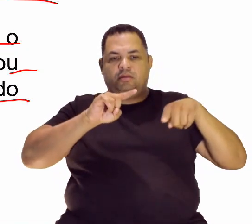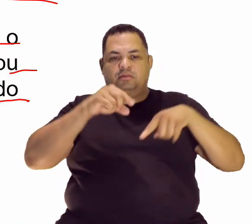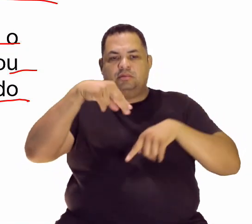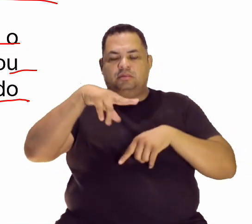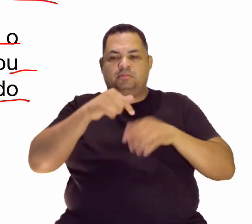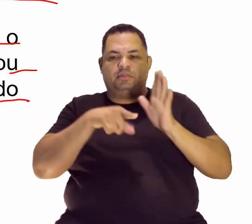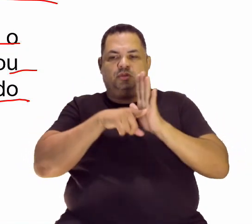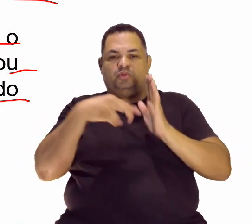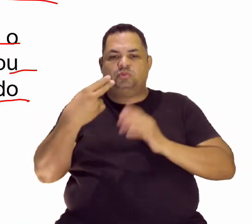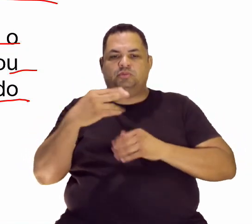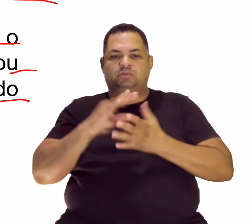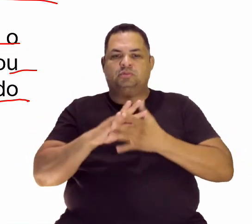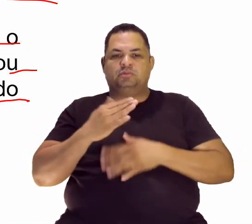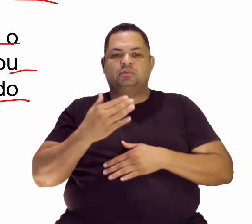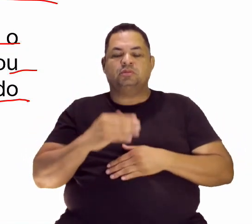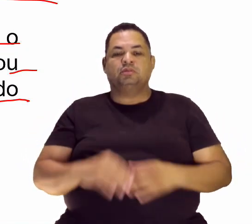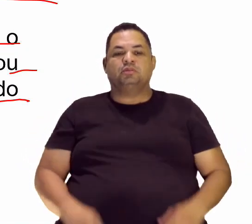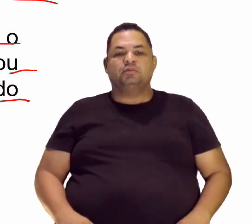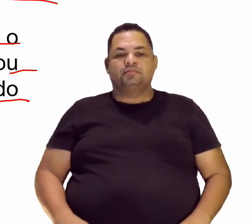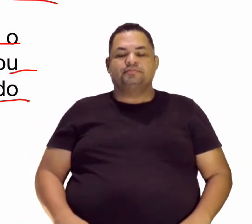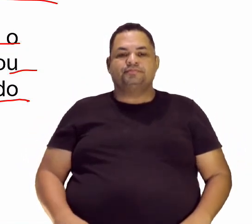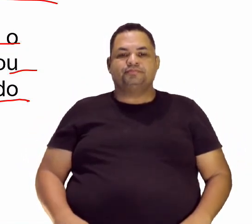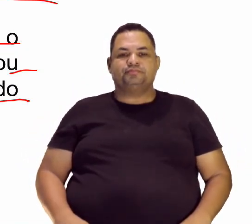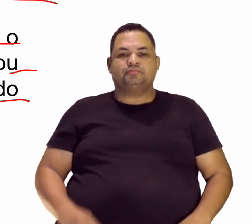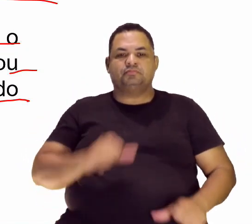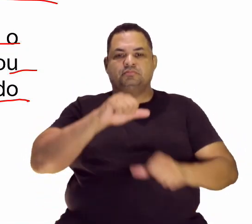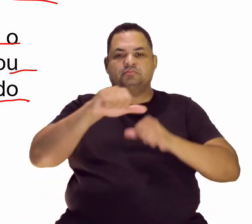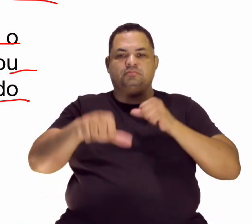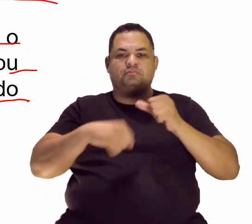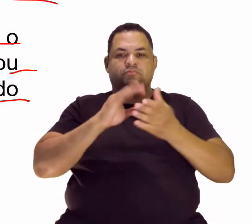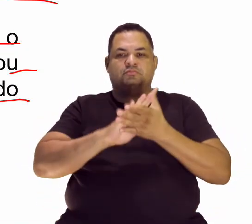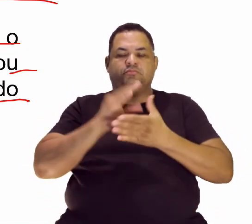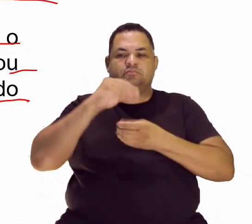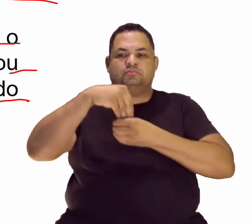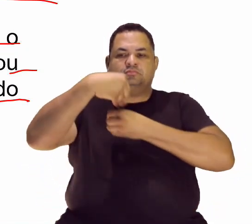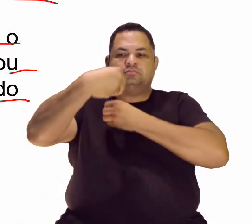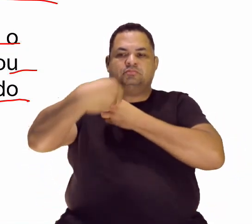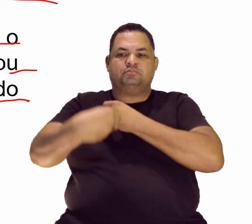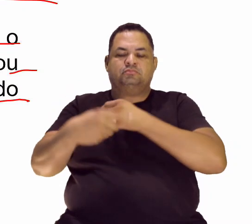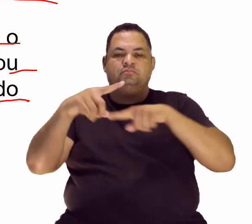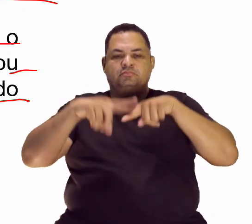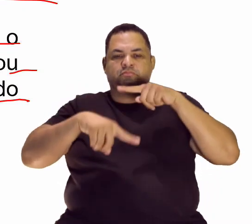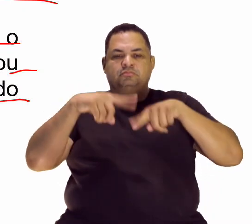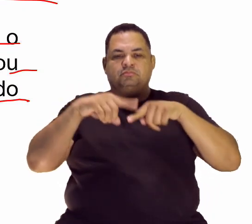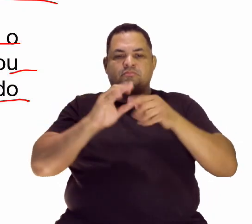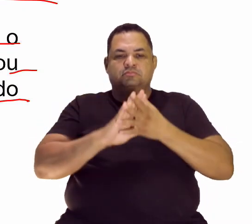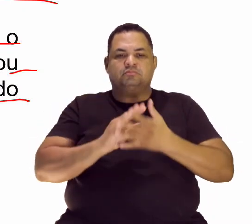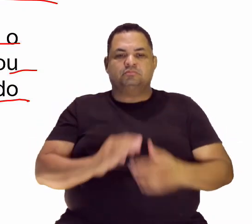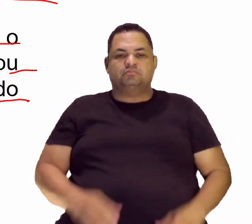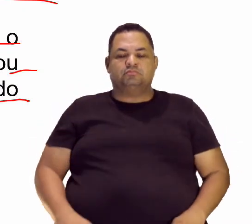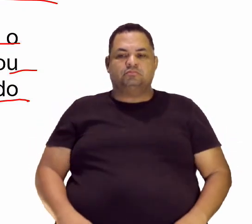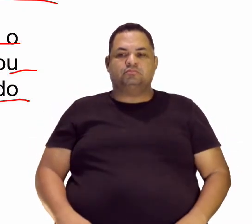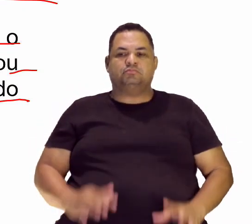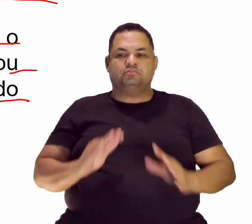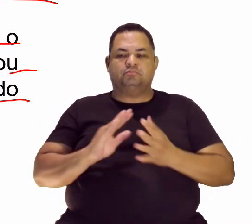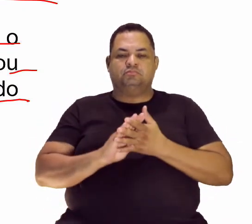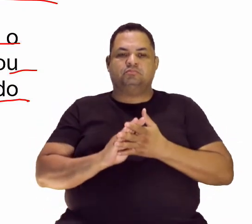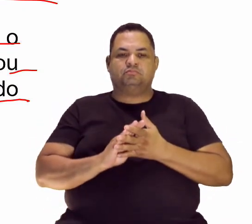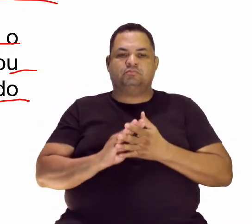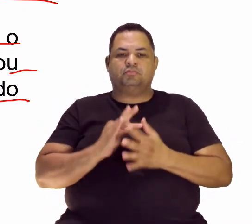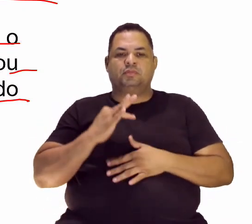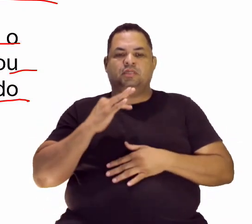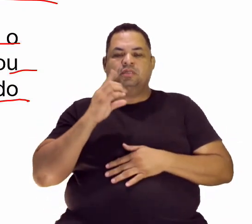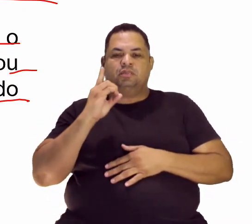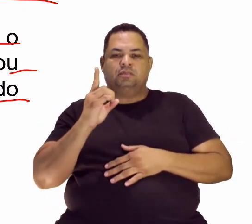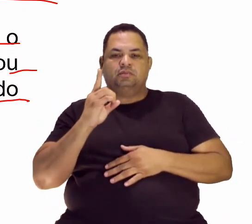F. Resultado, os elementos de transição externa terminam no subnível D, os elementos de transição